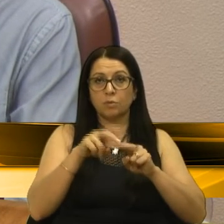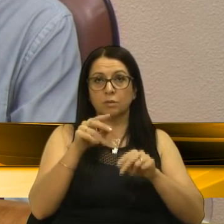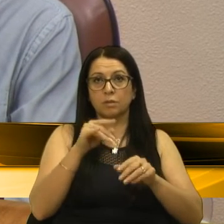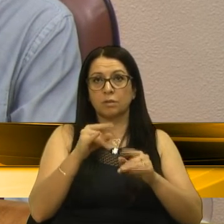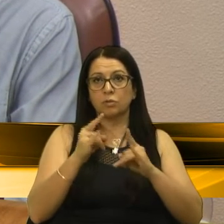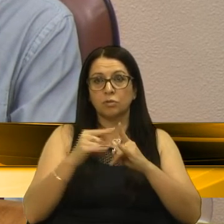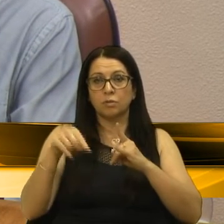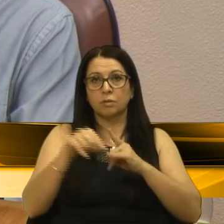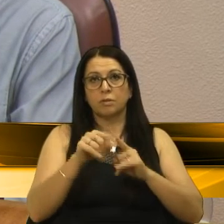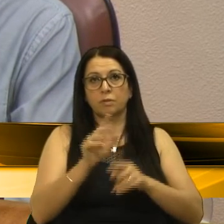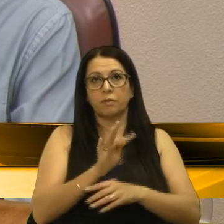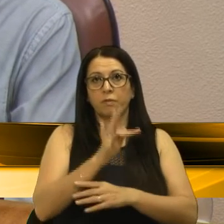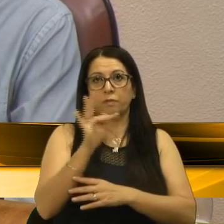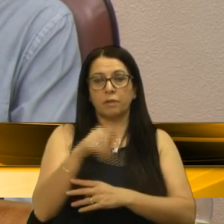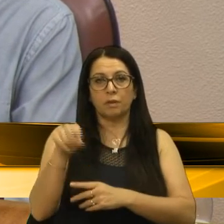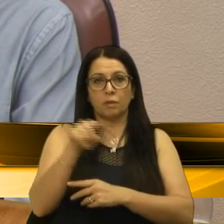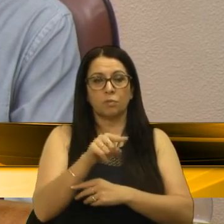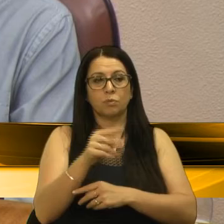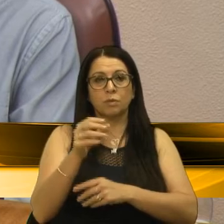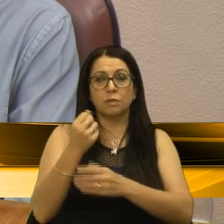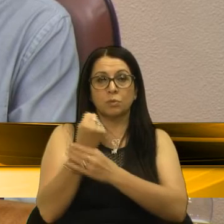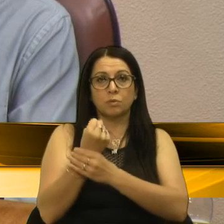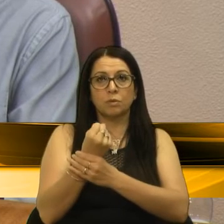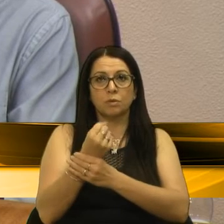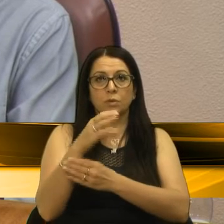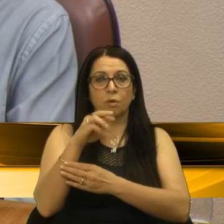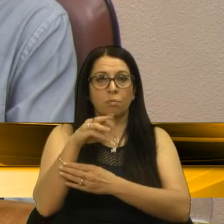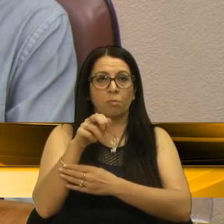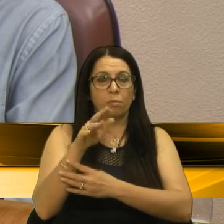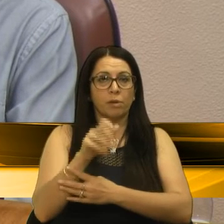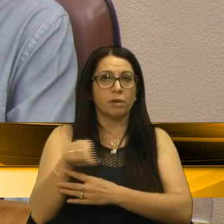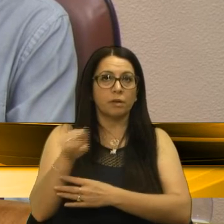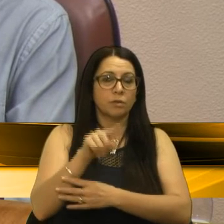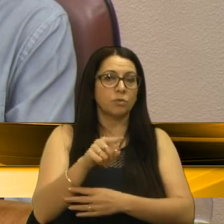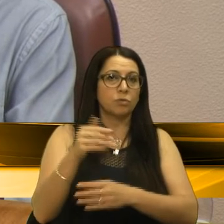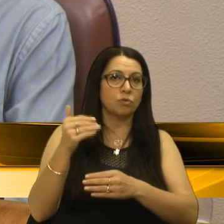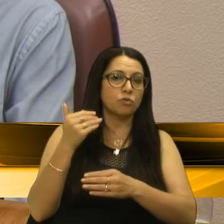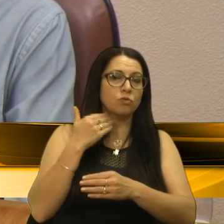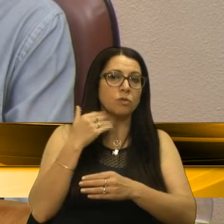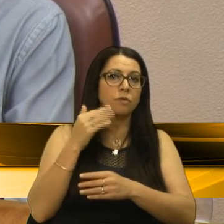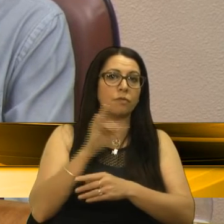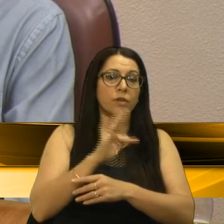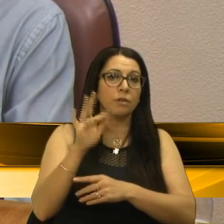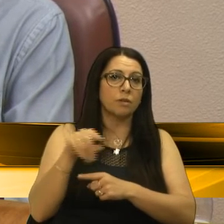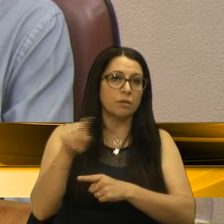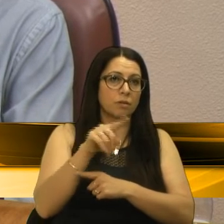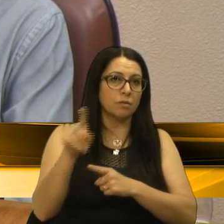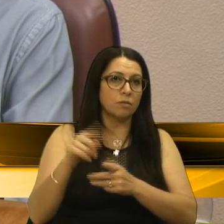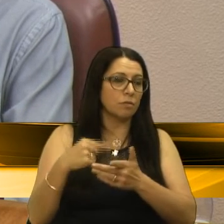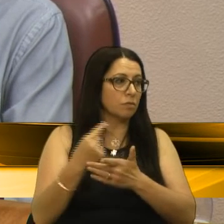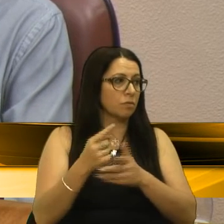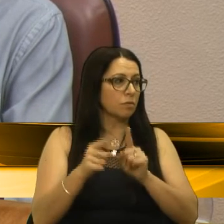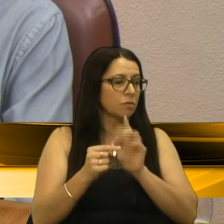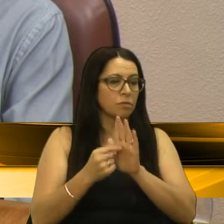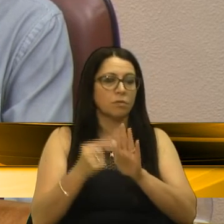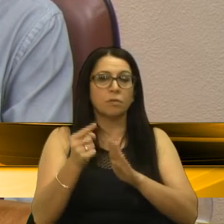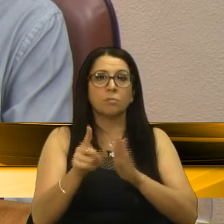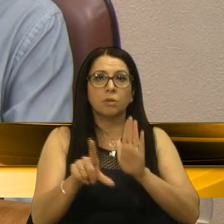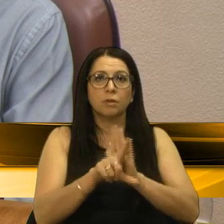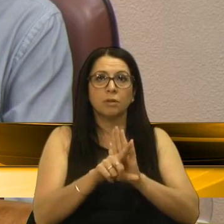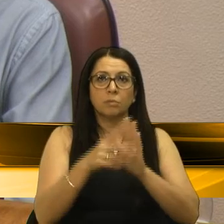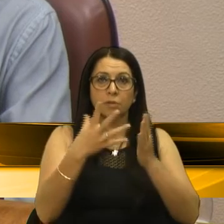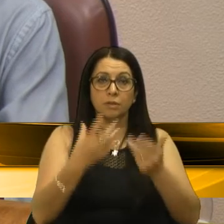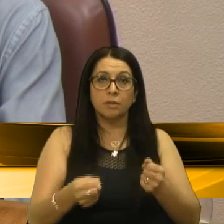de previdência social e segurado, sempre que a comarca não seja sede de vara do juízo federal, e se verificar essa condição, a lei poderá